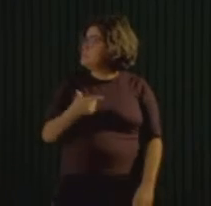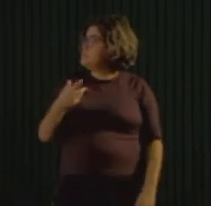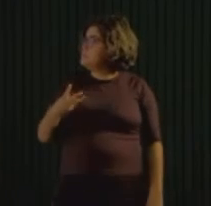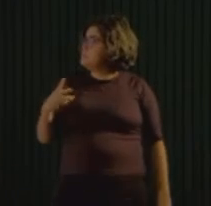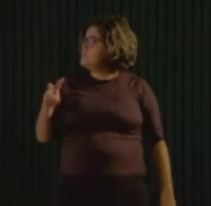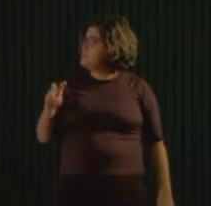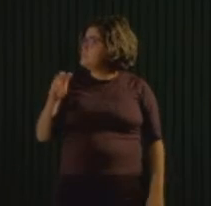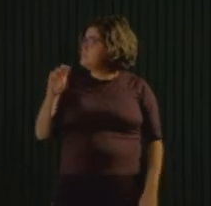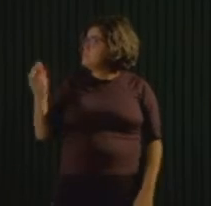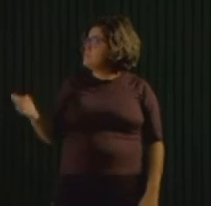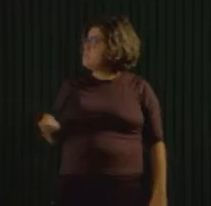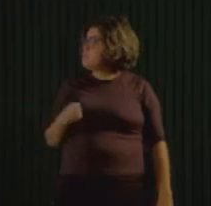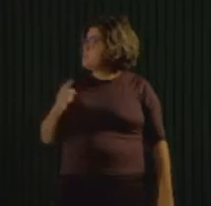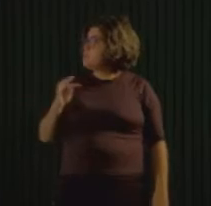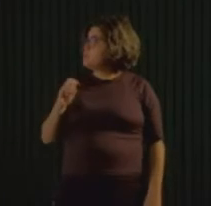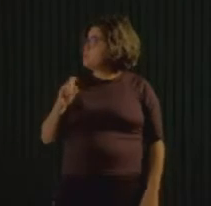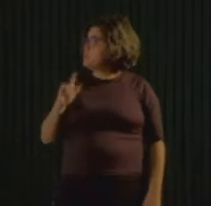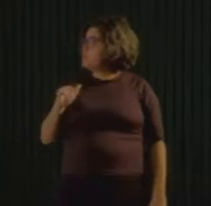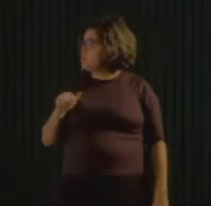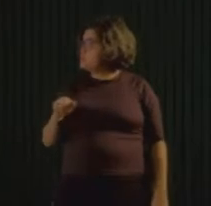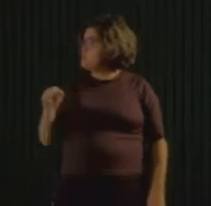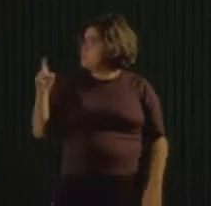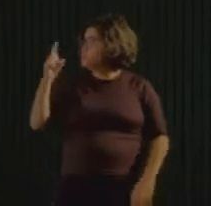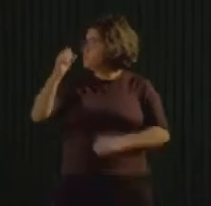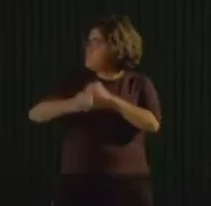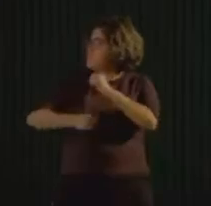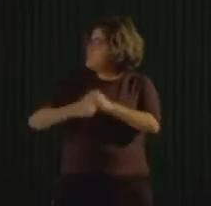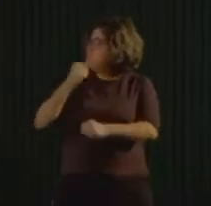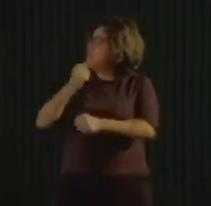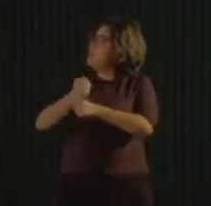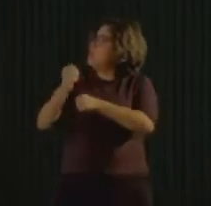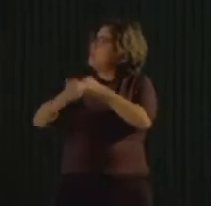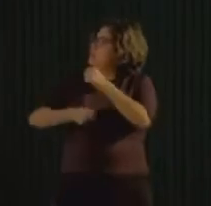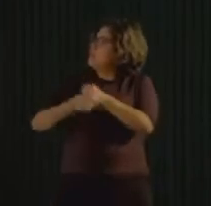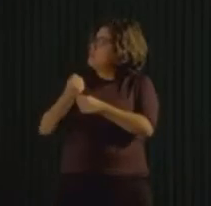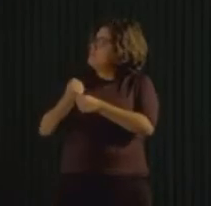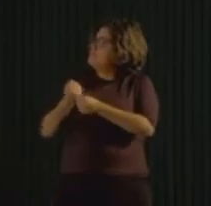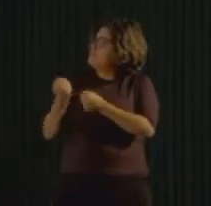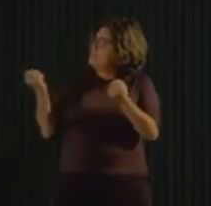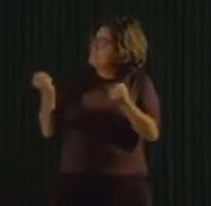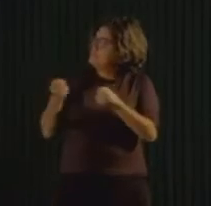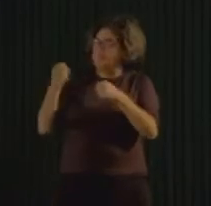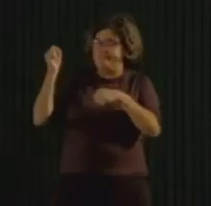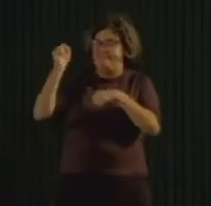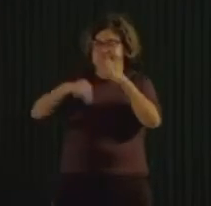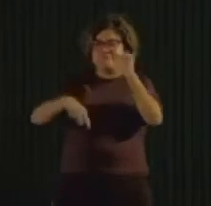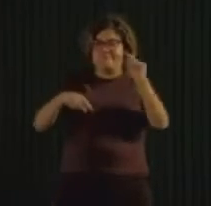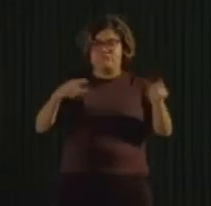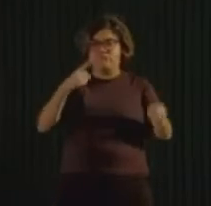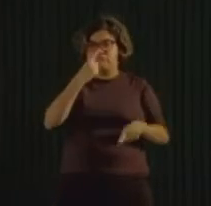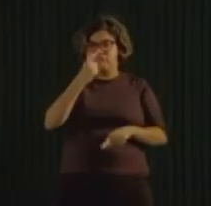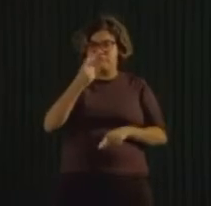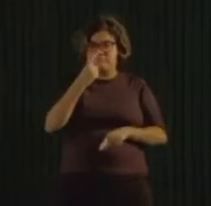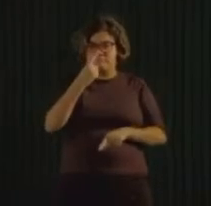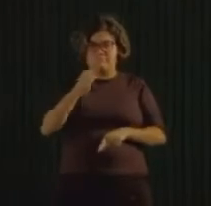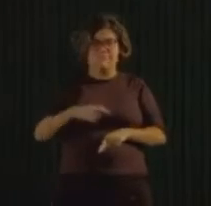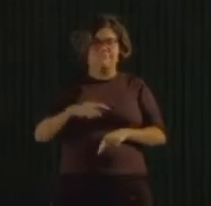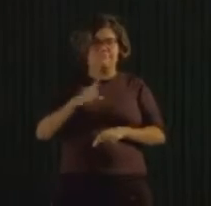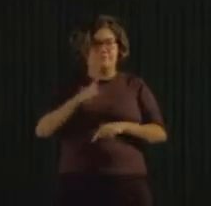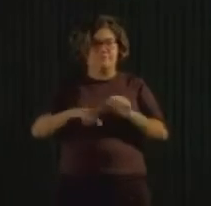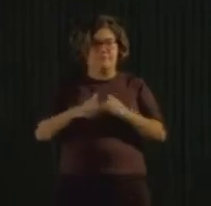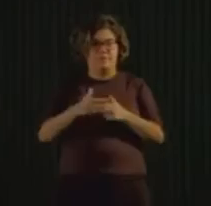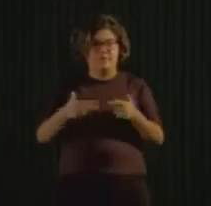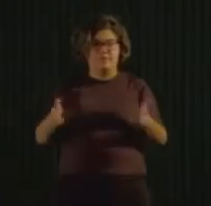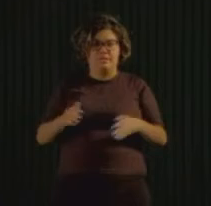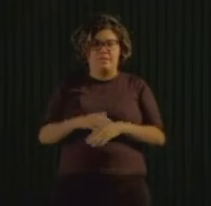é 325 mil toneladas anuais de resíduo que vaza para o oceano por conta da falta de gerenciamento